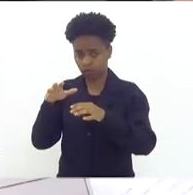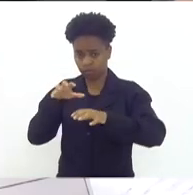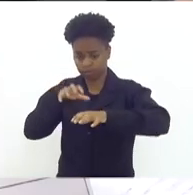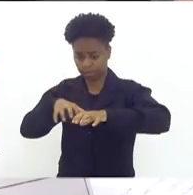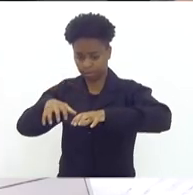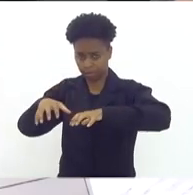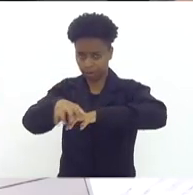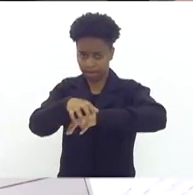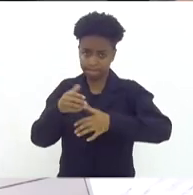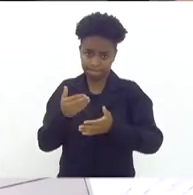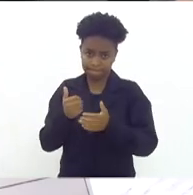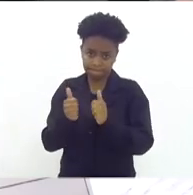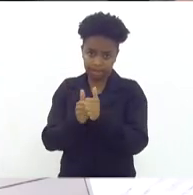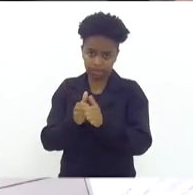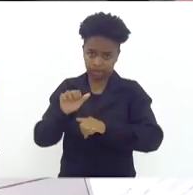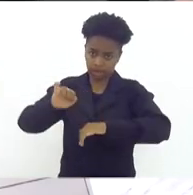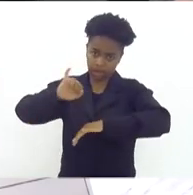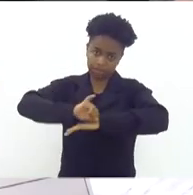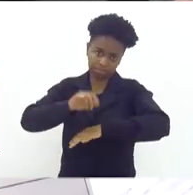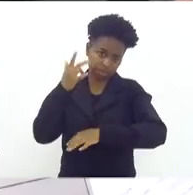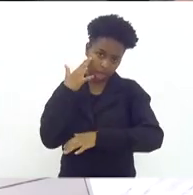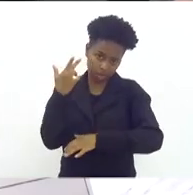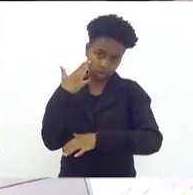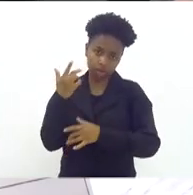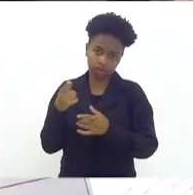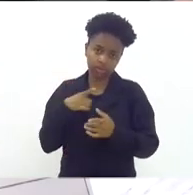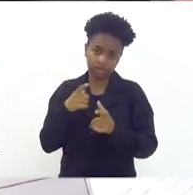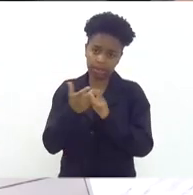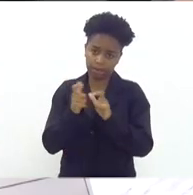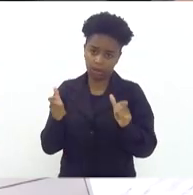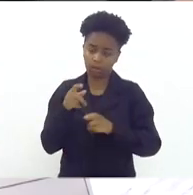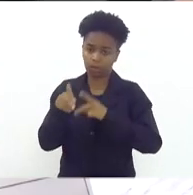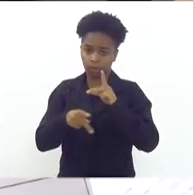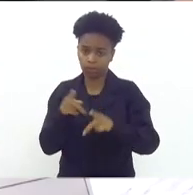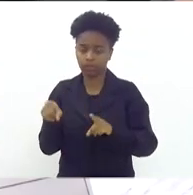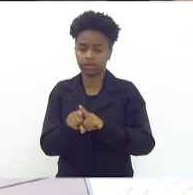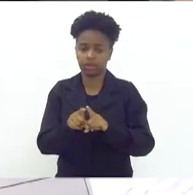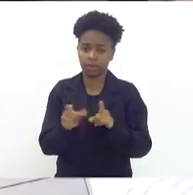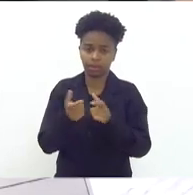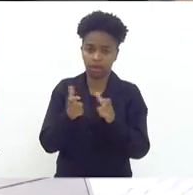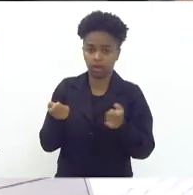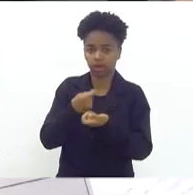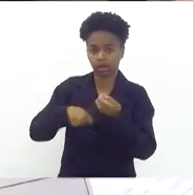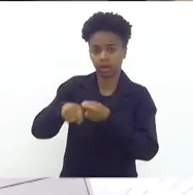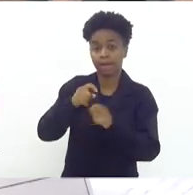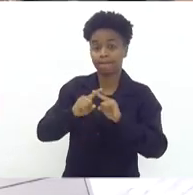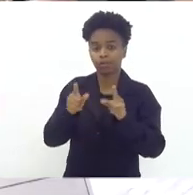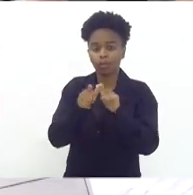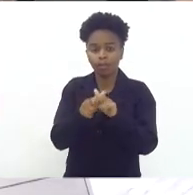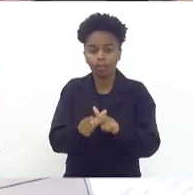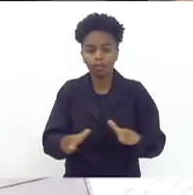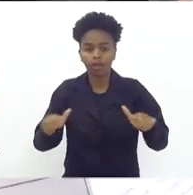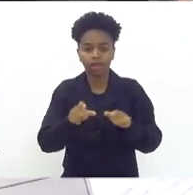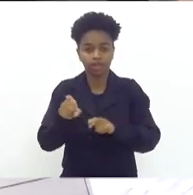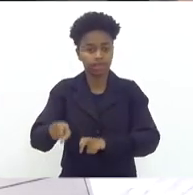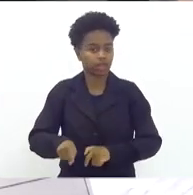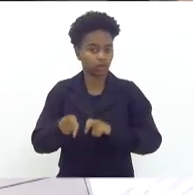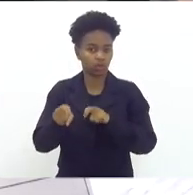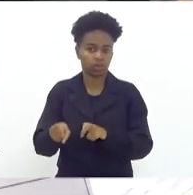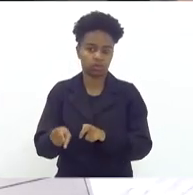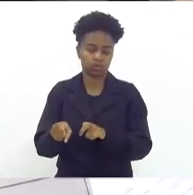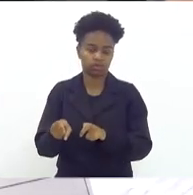o que entende é natural concentra a maior continente populacional maior área de negócios mas há um vazio no interior do Estado